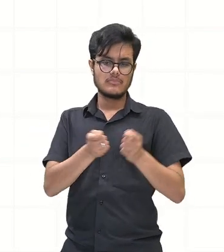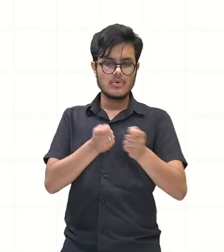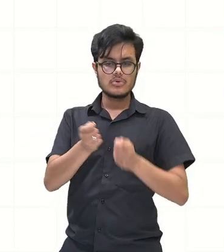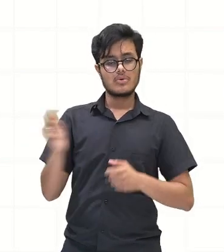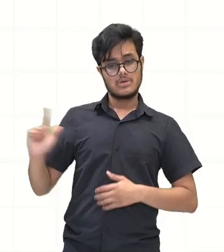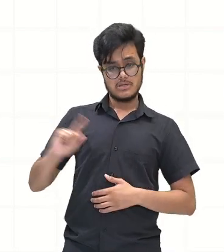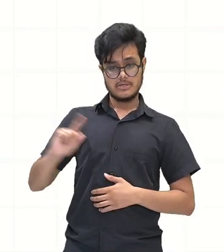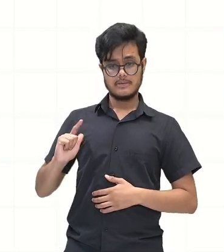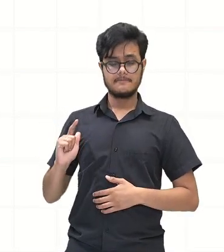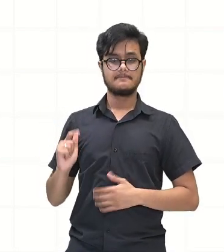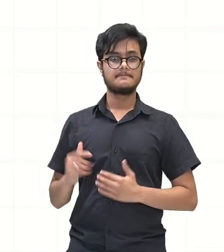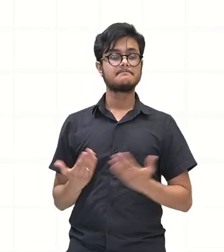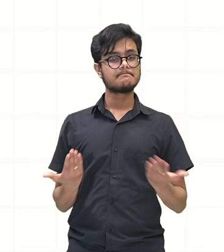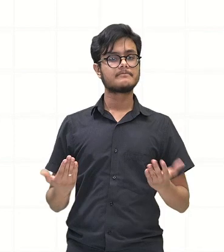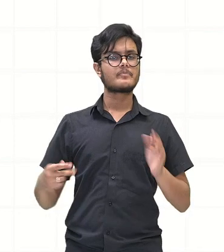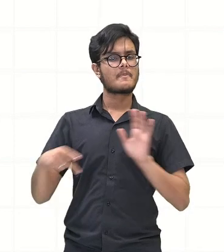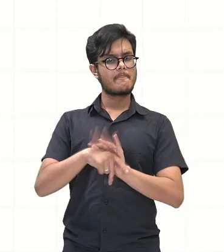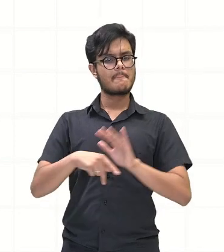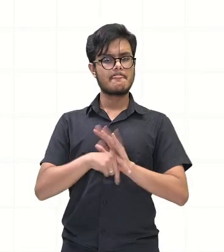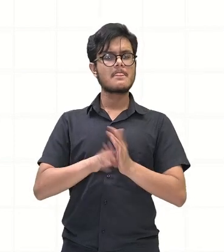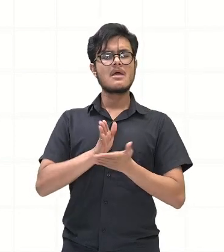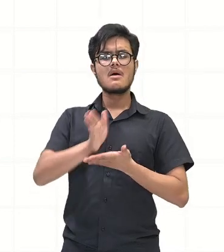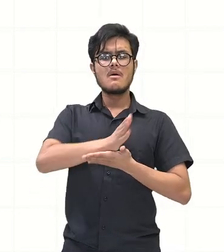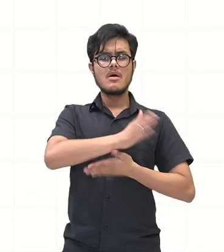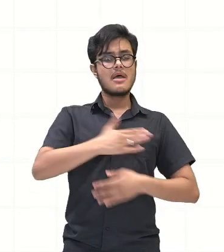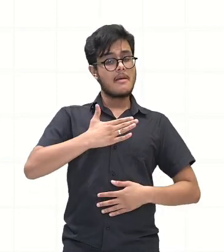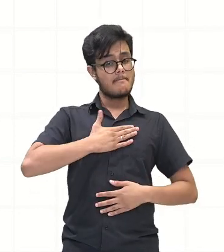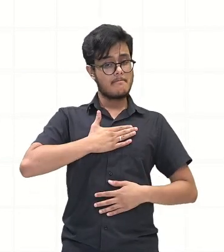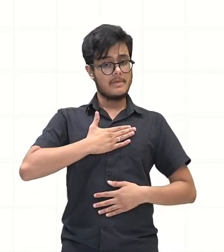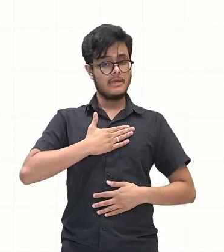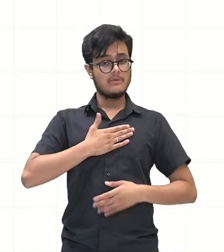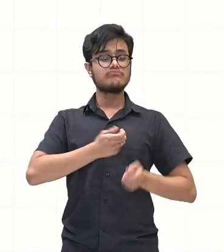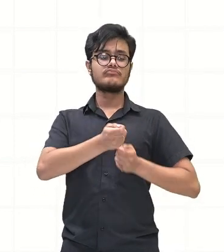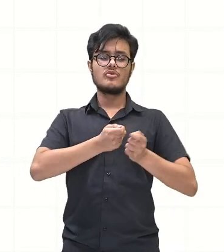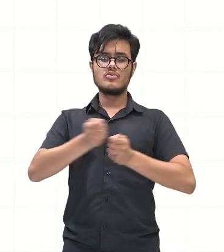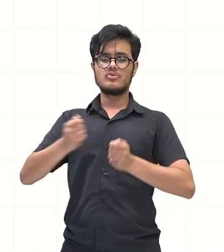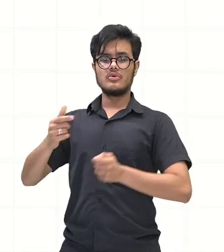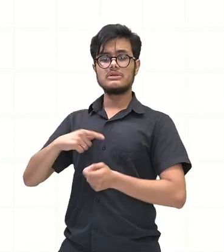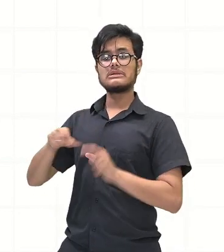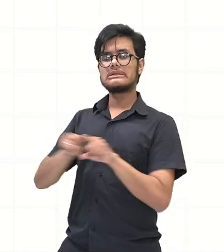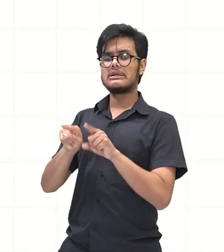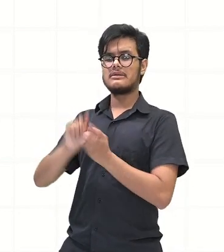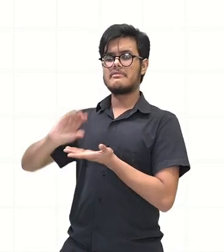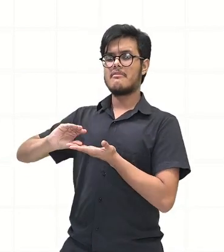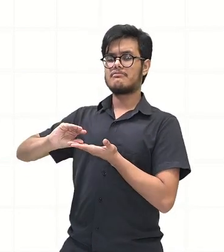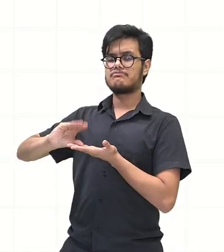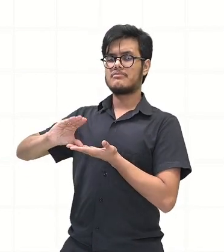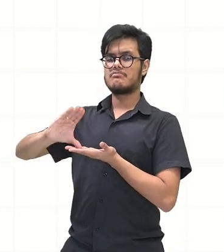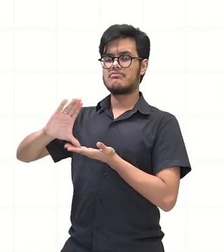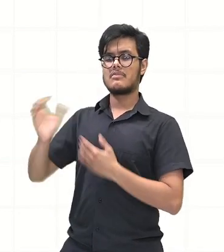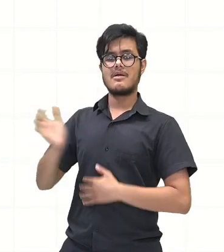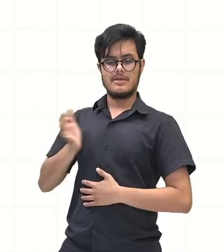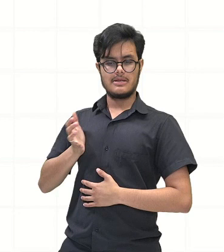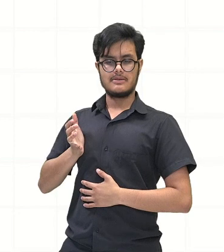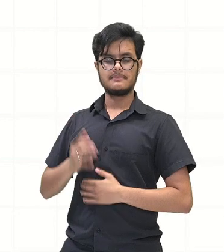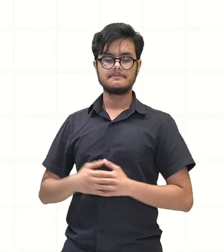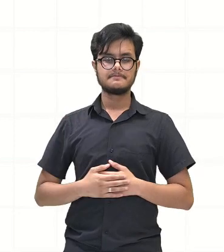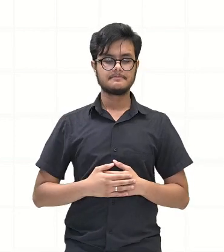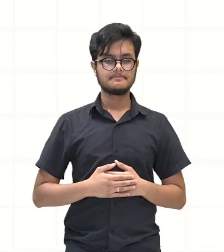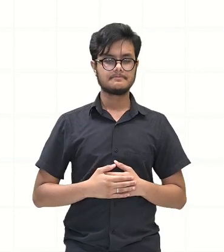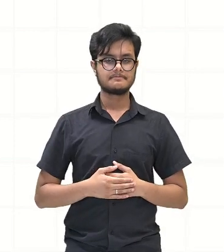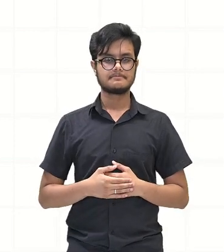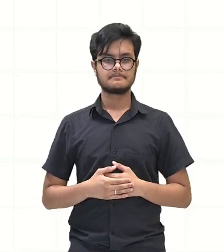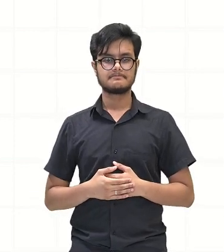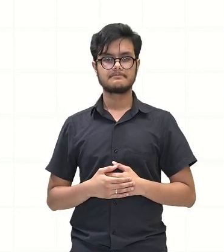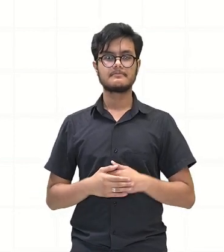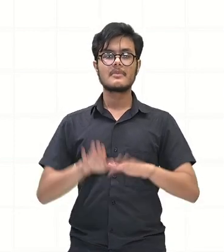Então, eles vão se apropriar dessas rotas para poder também enriquecer com a prática do comércio. Em